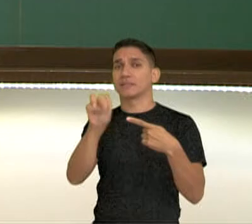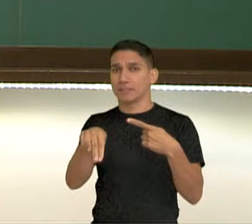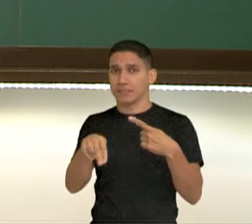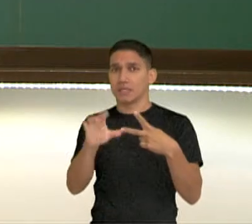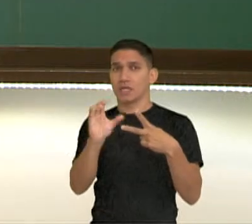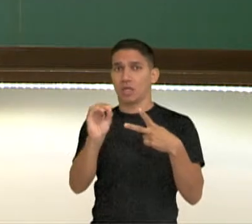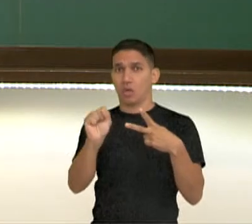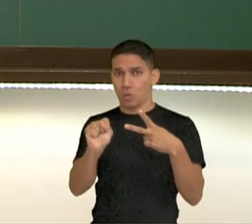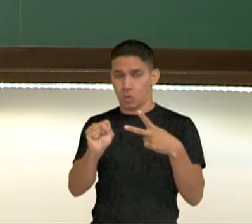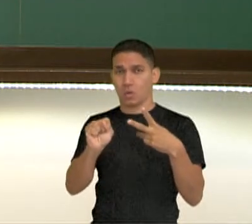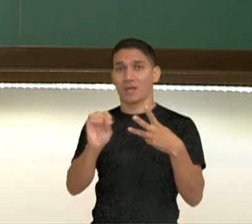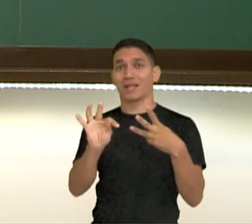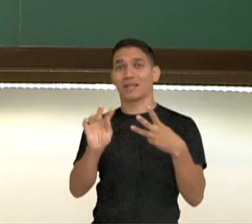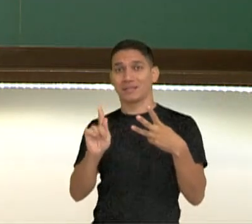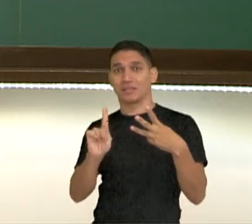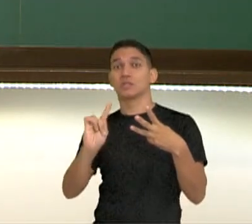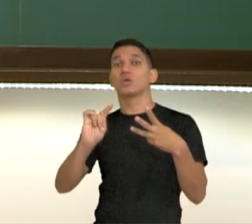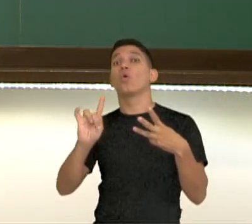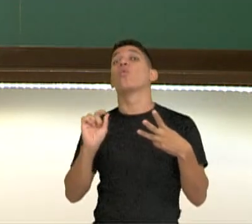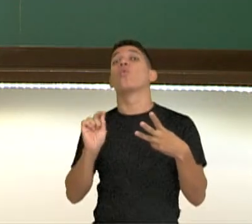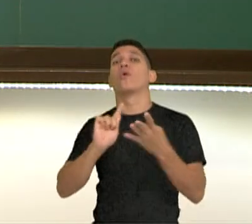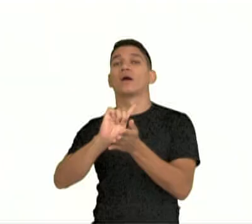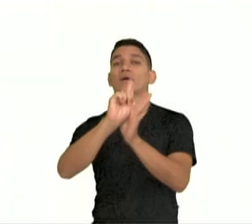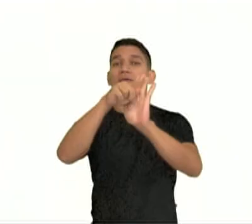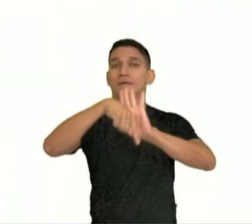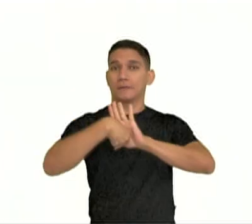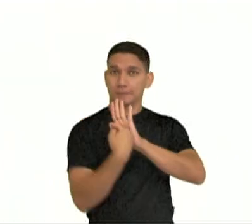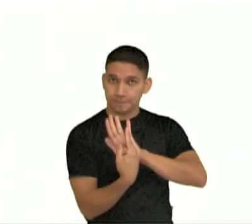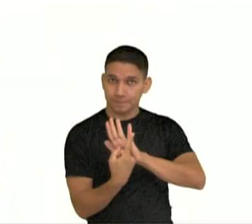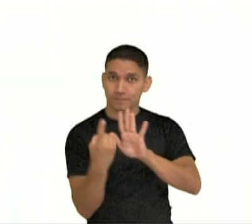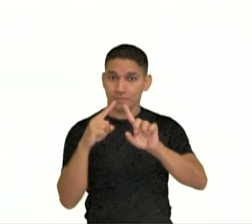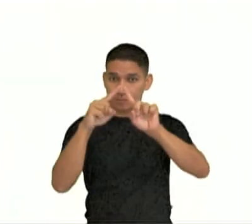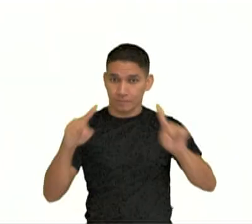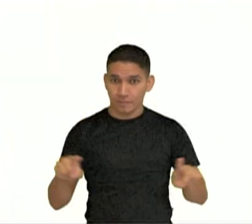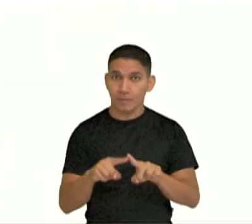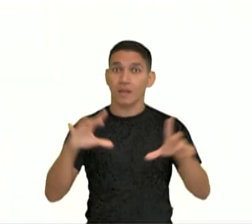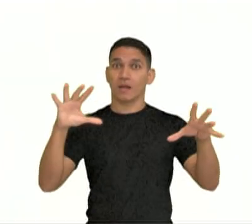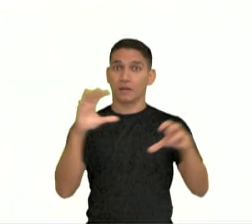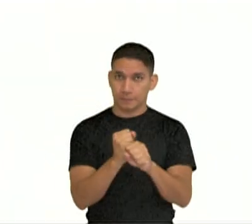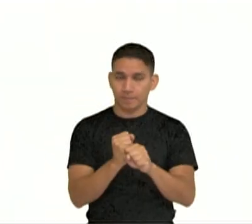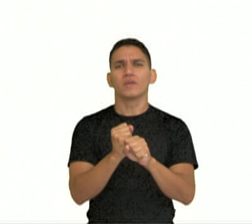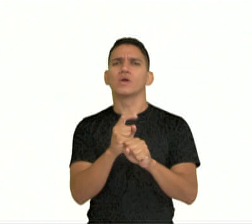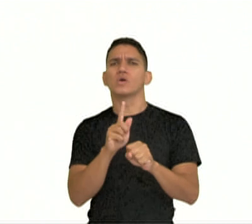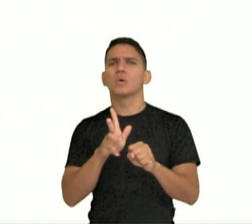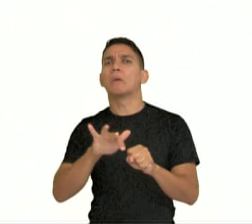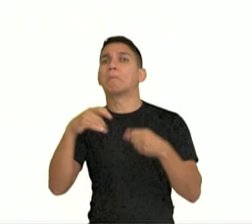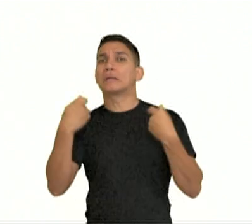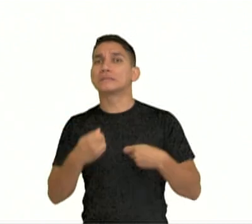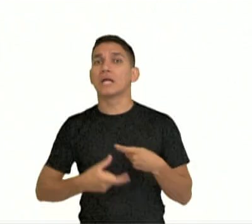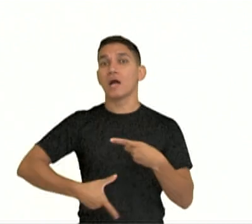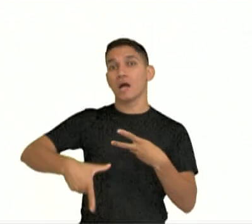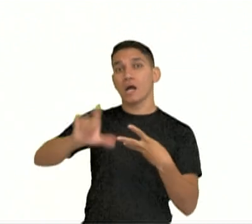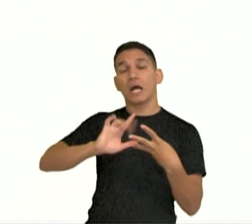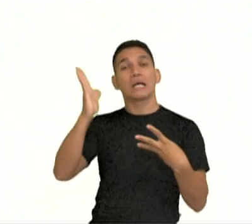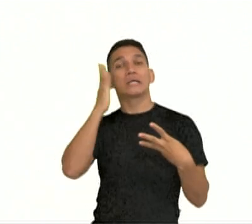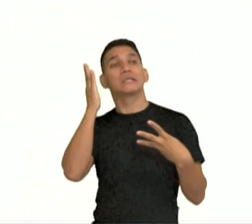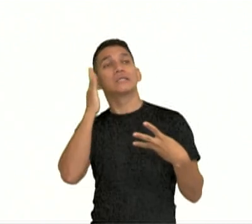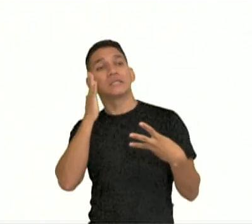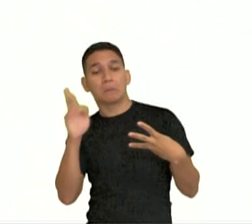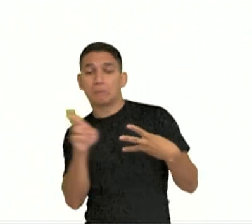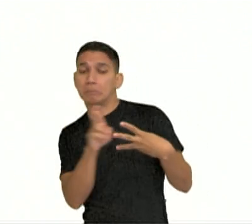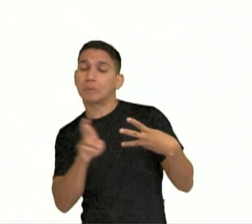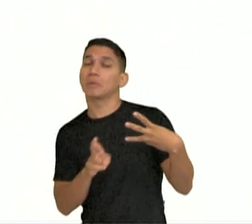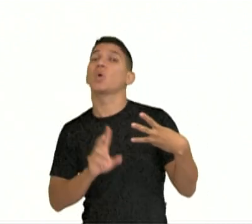tangente na circunferência trigonométrica. Para isso, nós vamos precisar reconhecer essas relações na